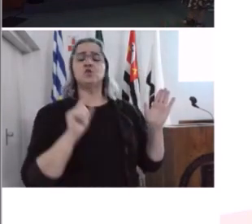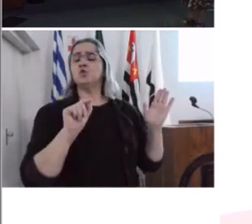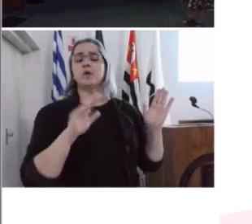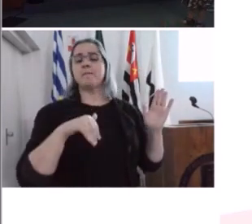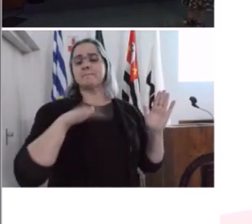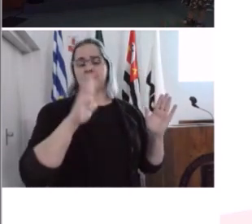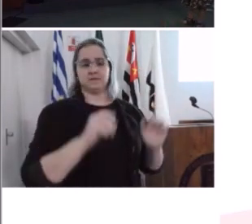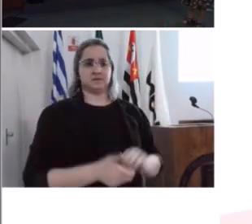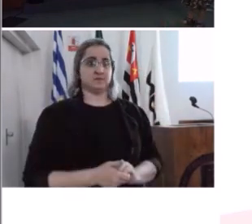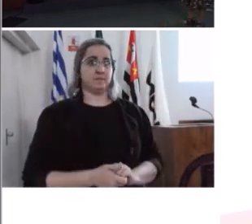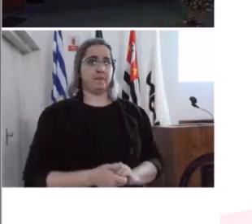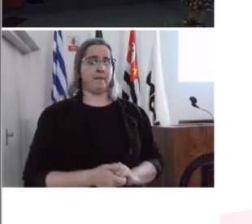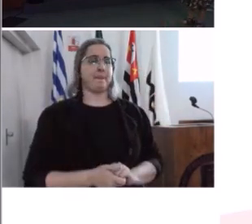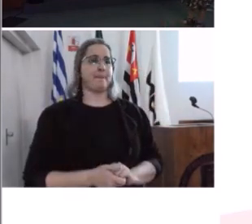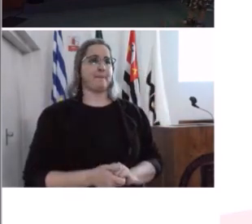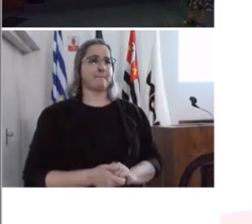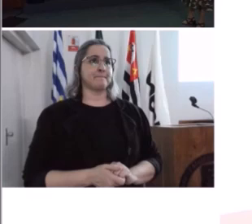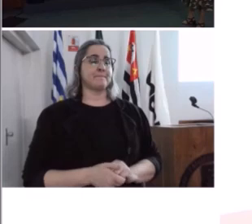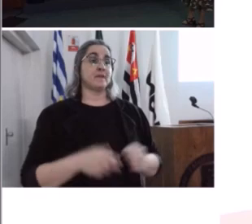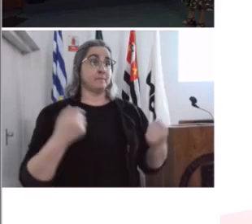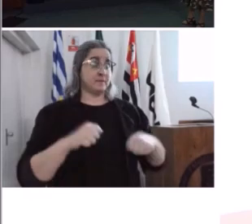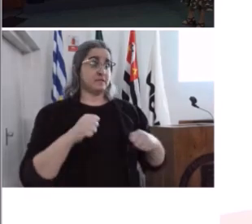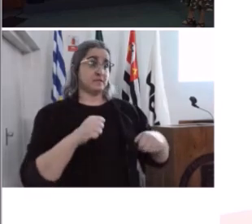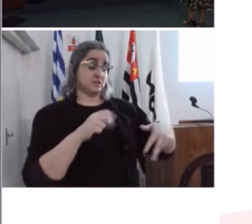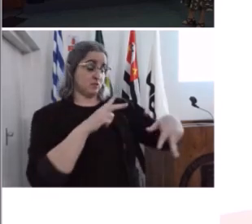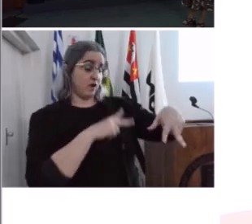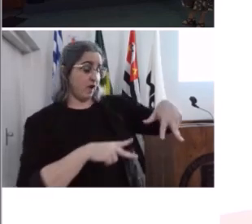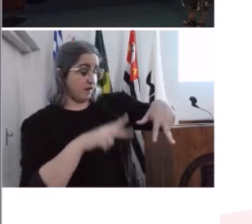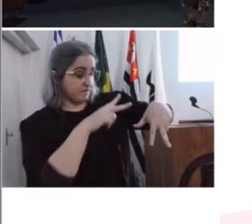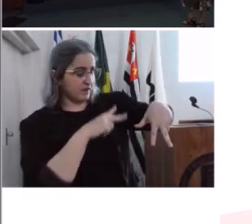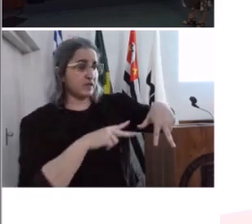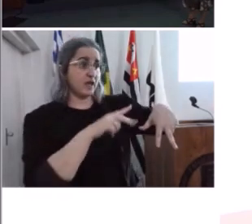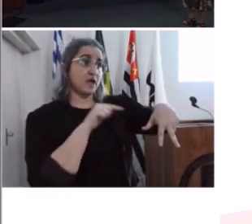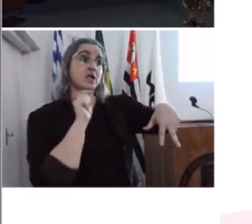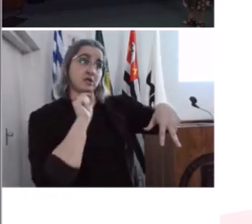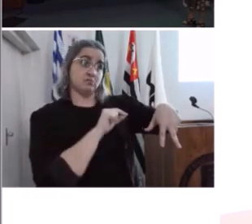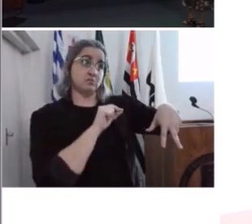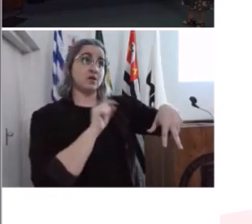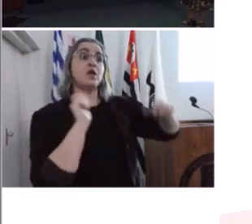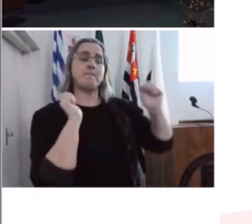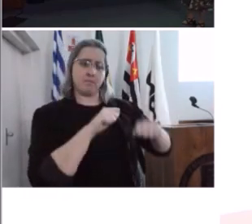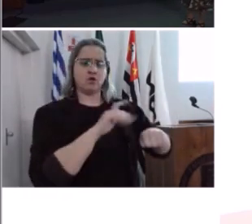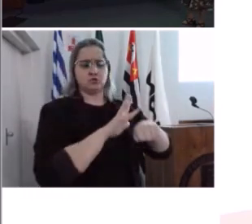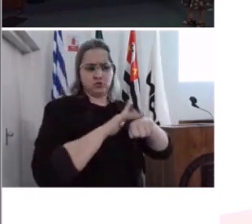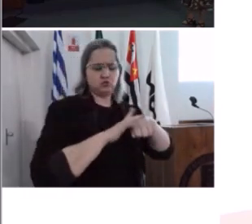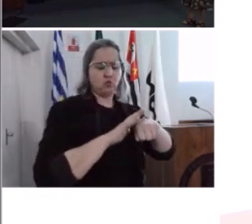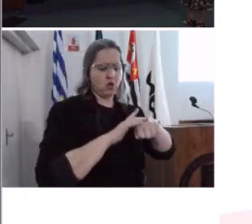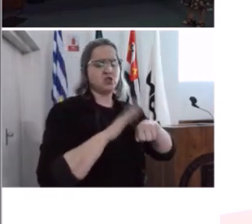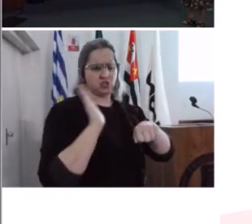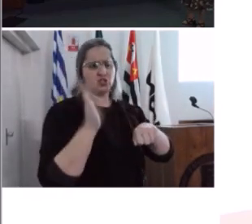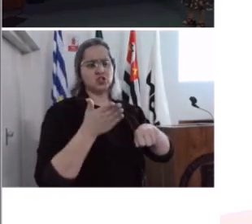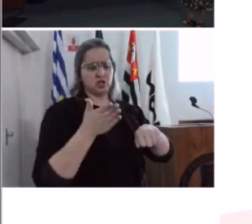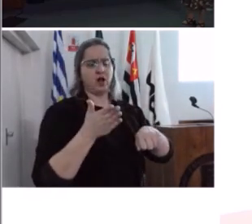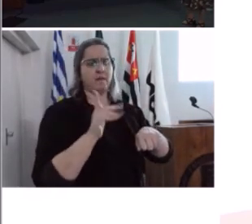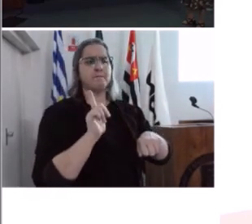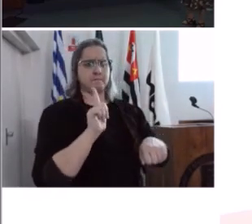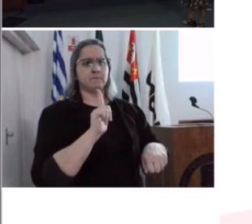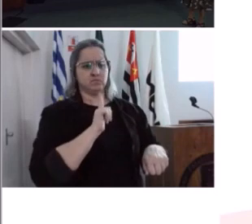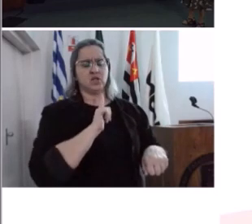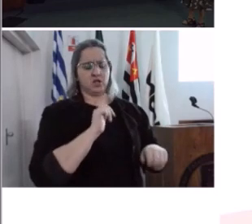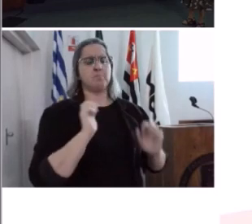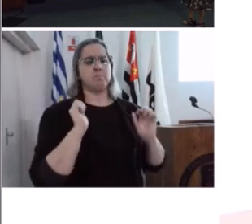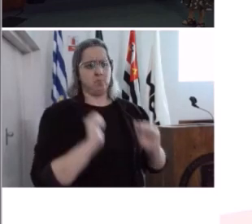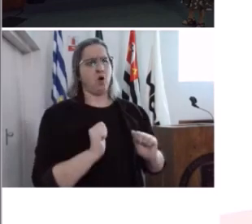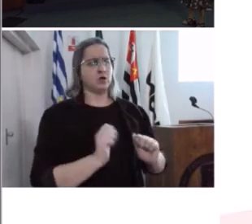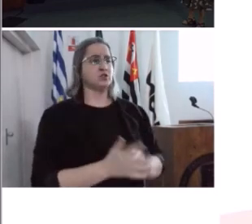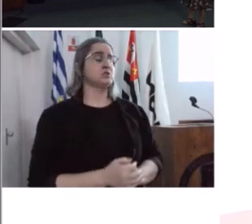mais, né? E nós vamos querer, então, né, avaliar esses pacientes que podem apresentar comorbidades ou não, né, sistêmicas ou locais, manifestações